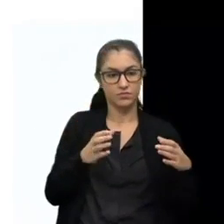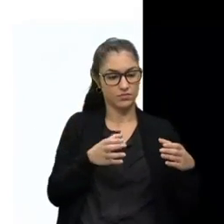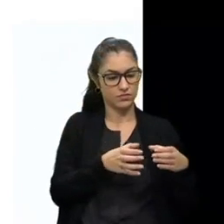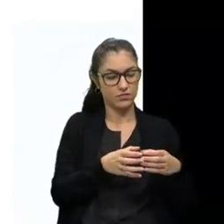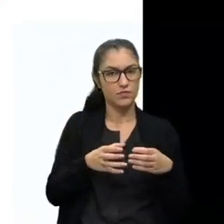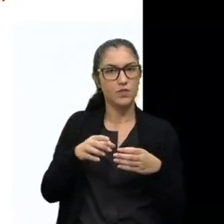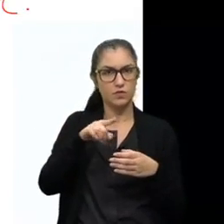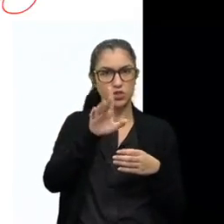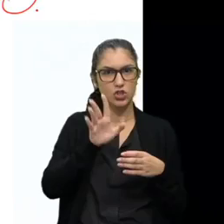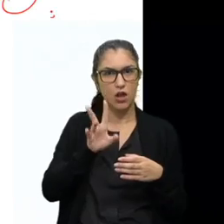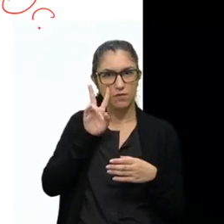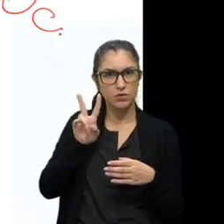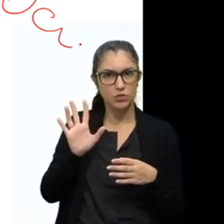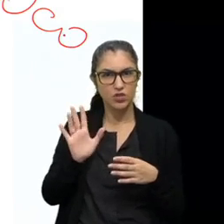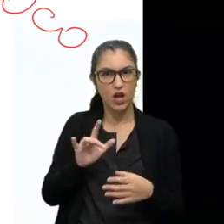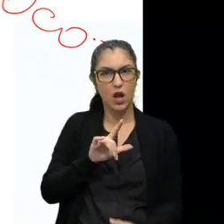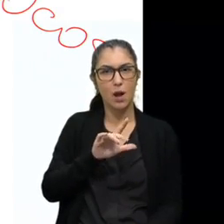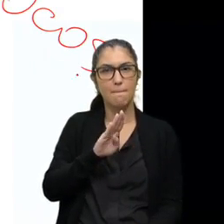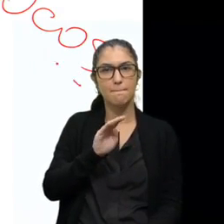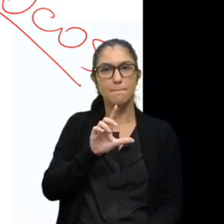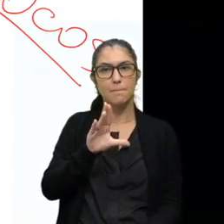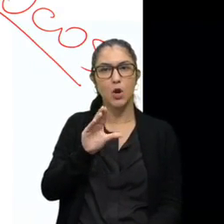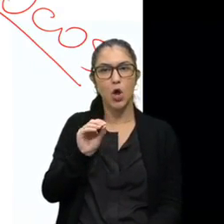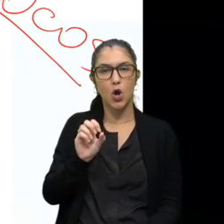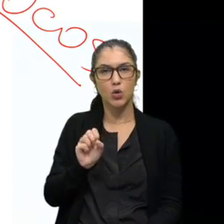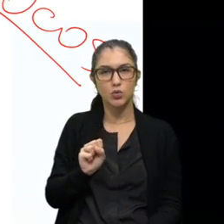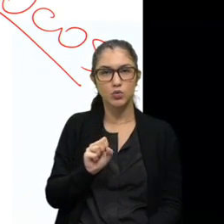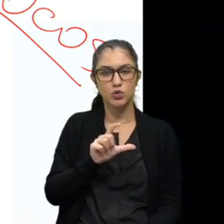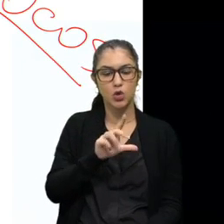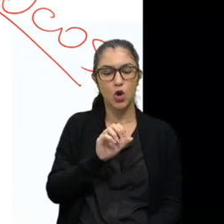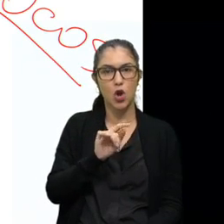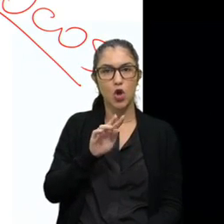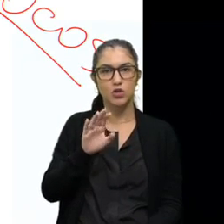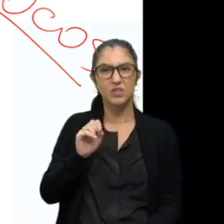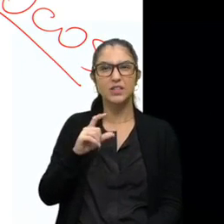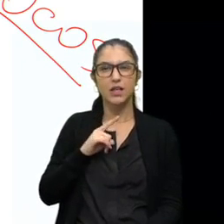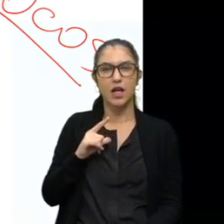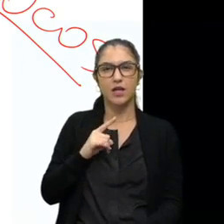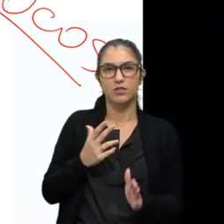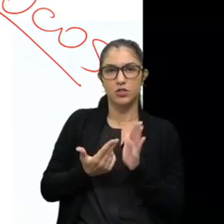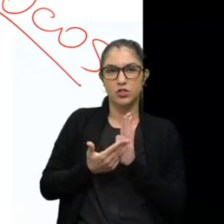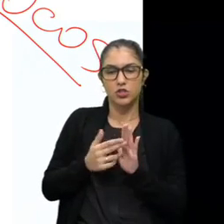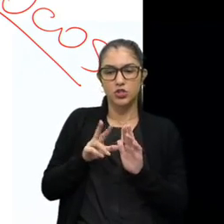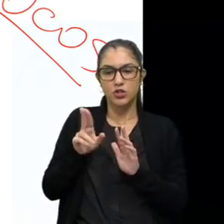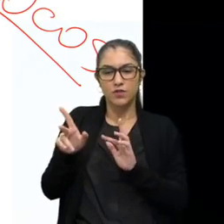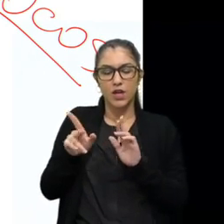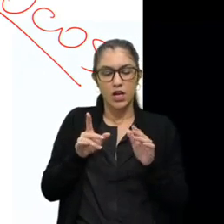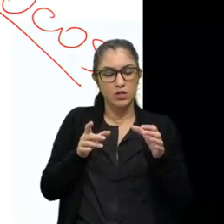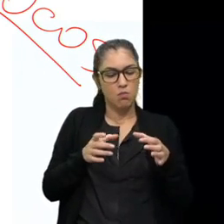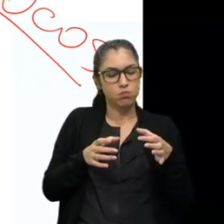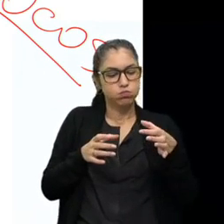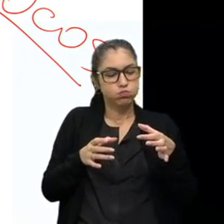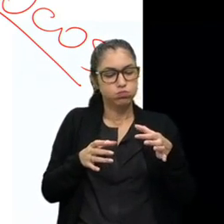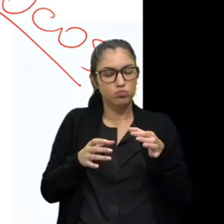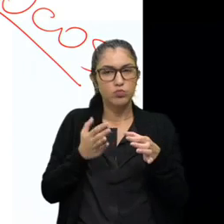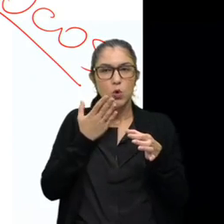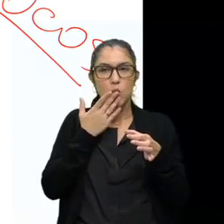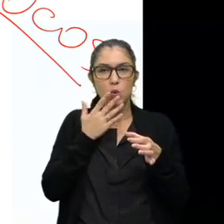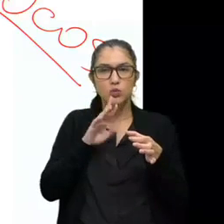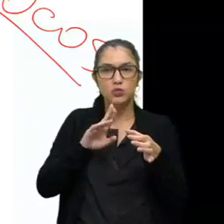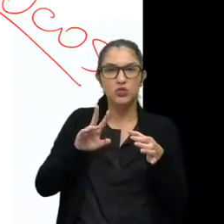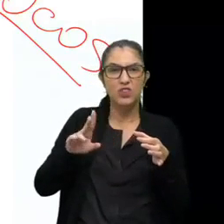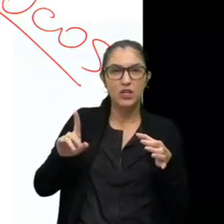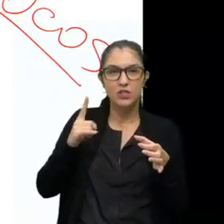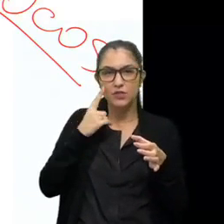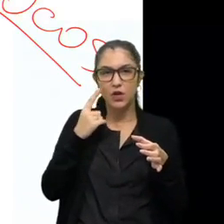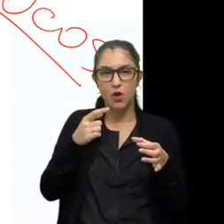acho que vocês já viram, né? Esses blocos, eles têm formatos diferentes, espessuras diferentes, tamanhos